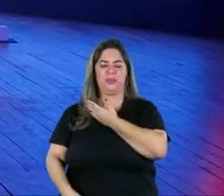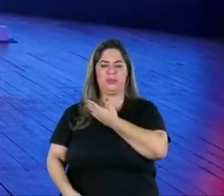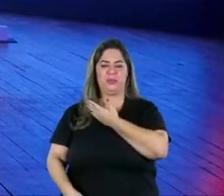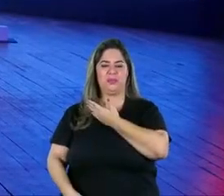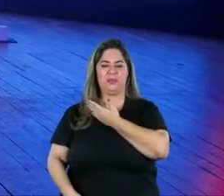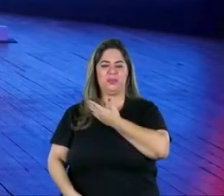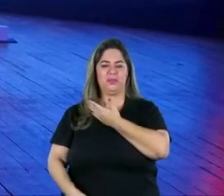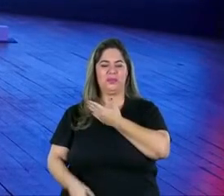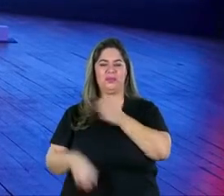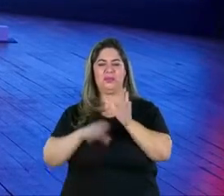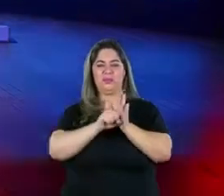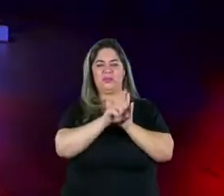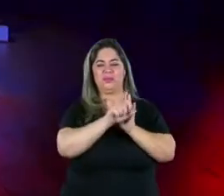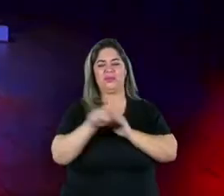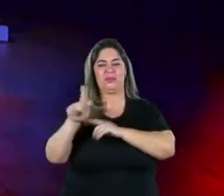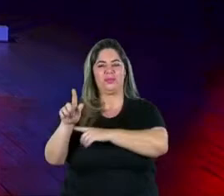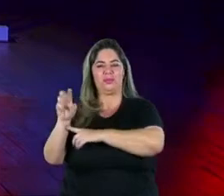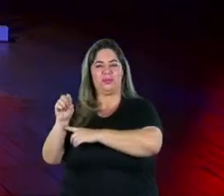Isso.